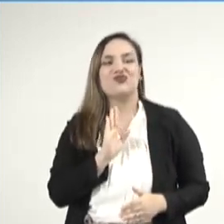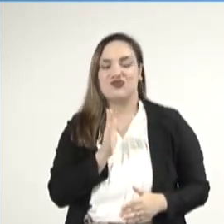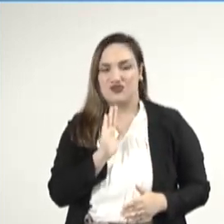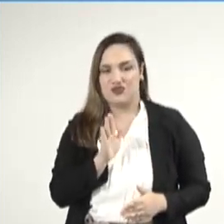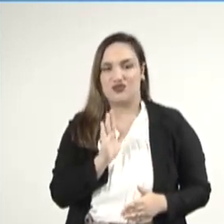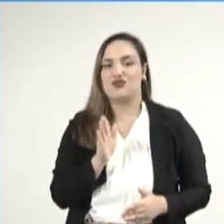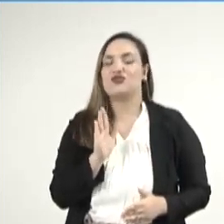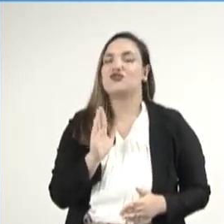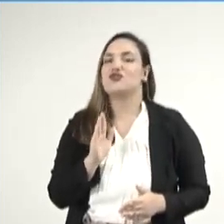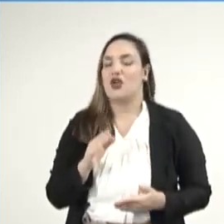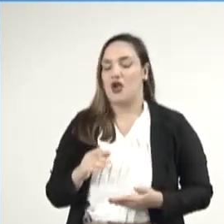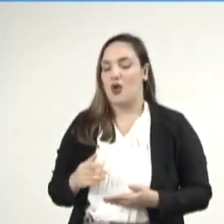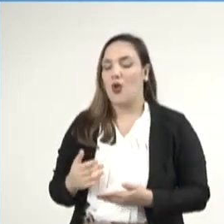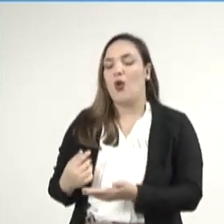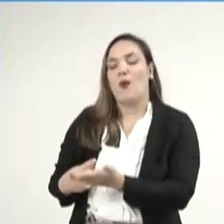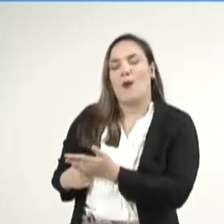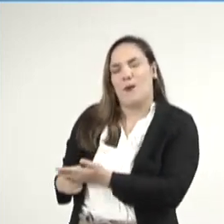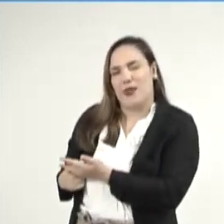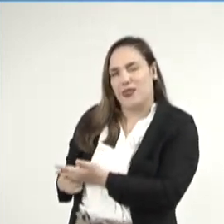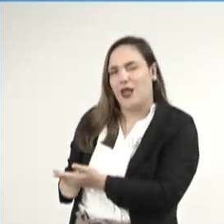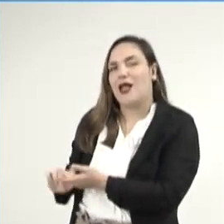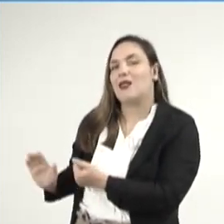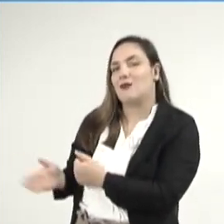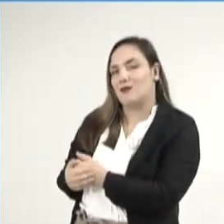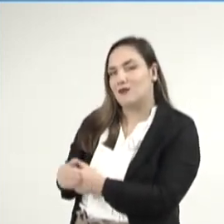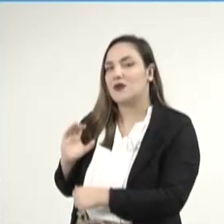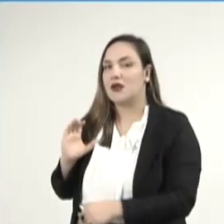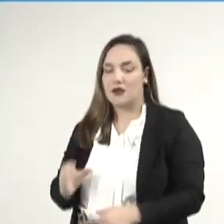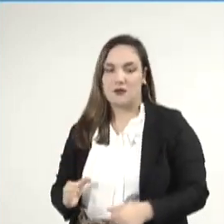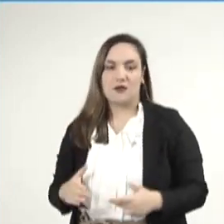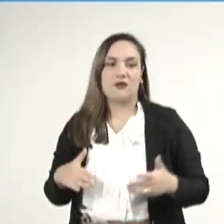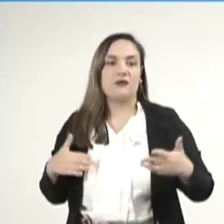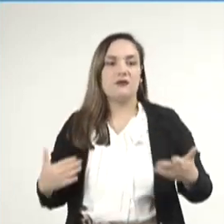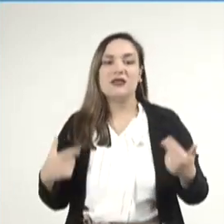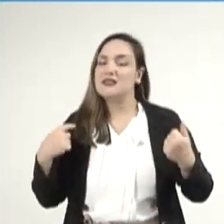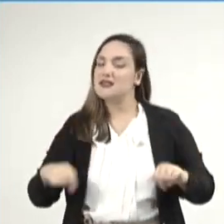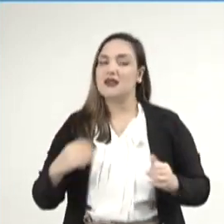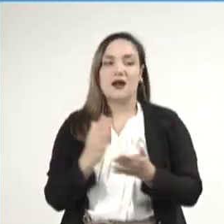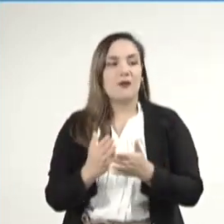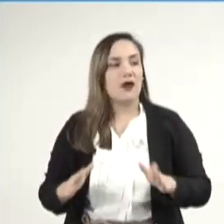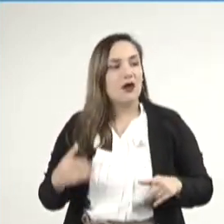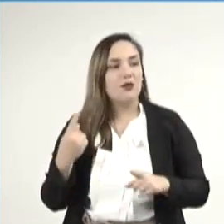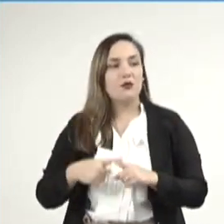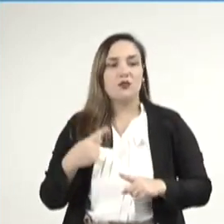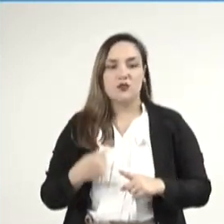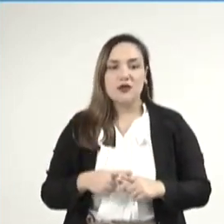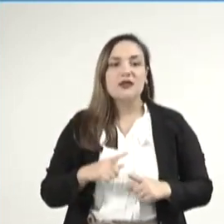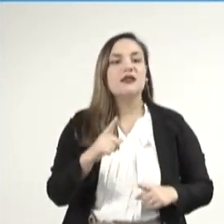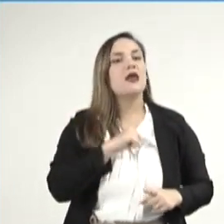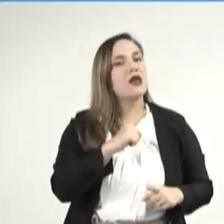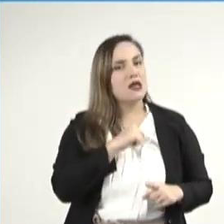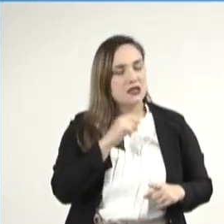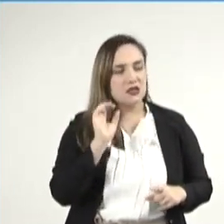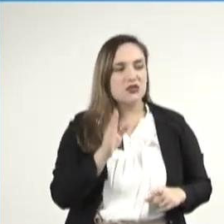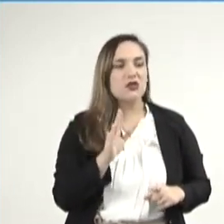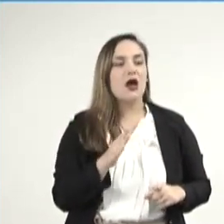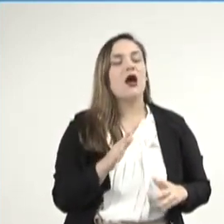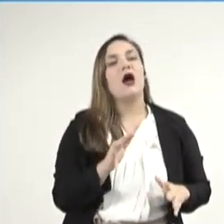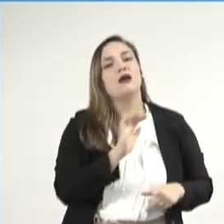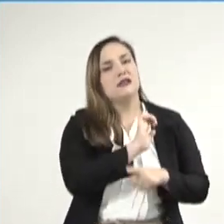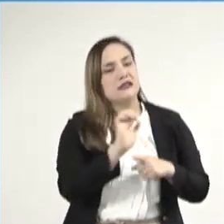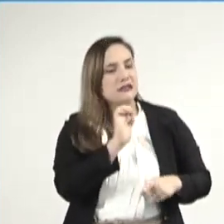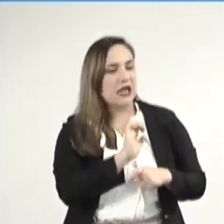Então isso tem que acabar, porque senão nós vamos ter um Estado paralelo mandando.